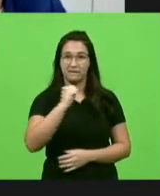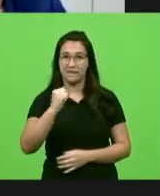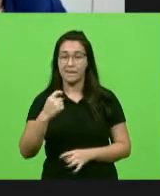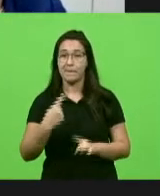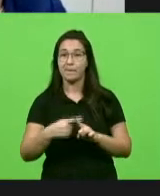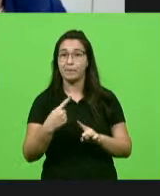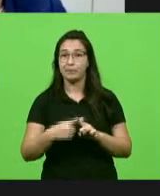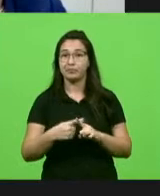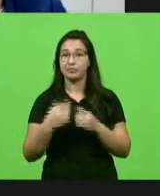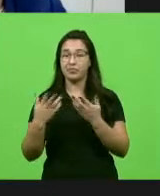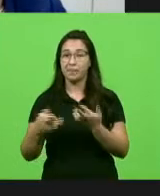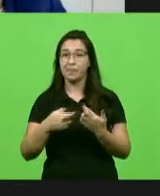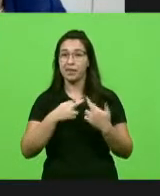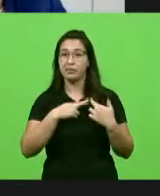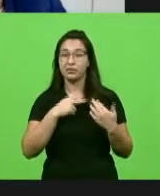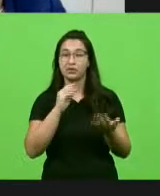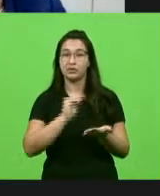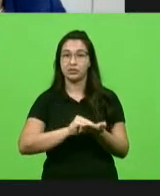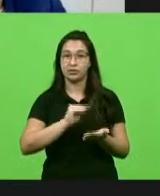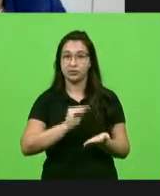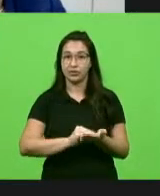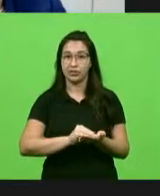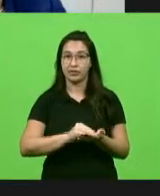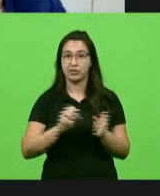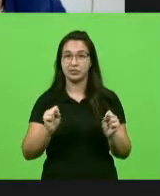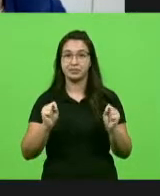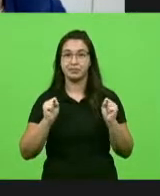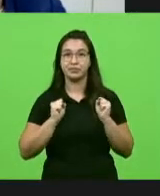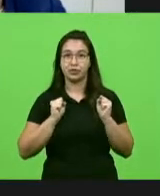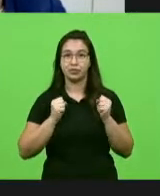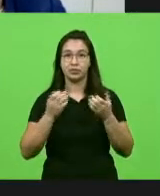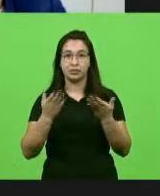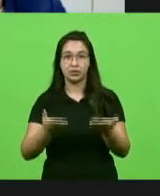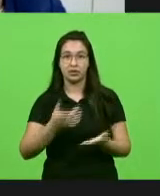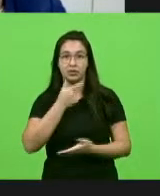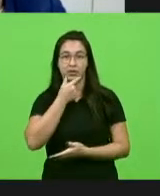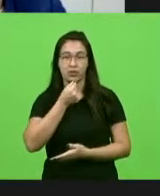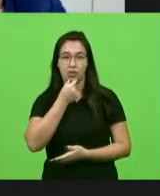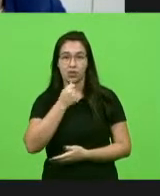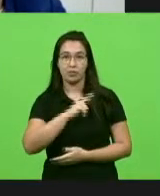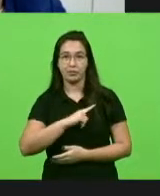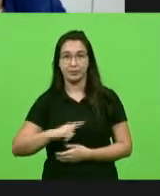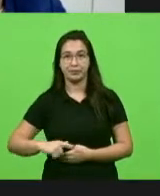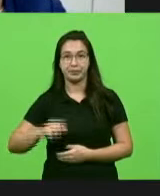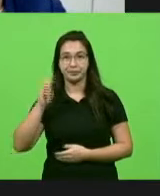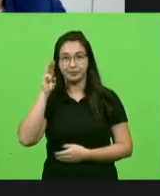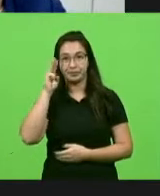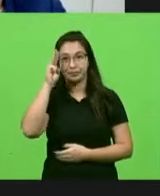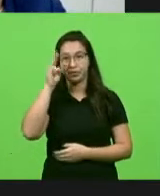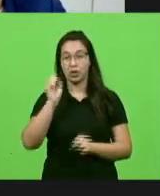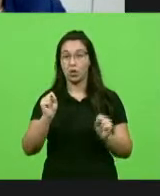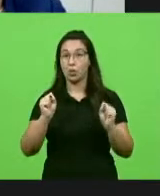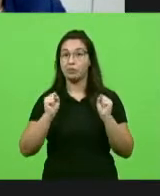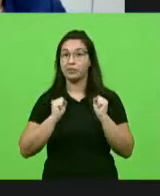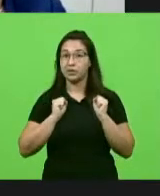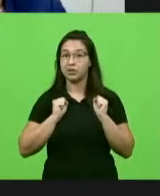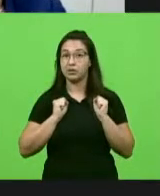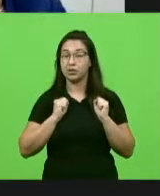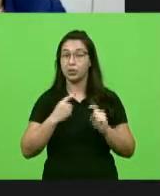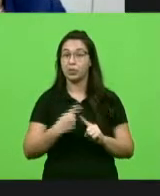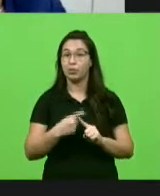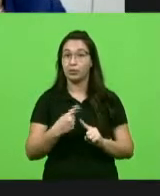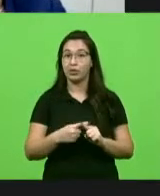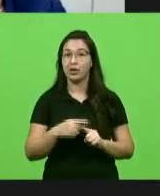incompetência, irresponsabilidade e omissão do senhor Carlos Moisés. Omissão, aliás, talvez seja